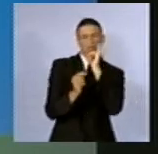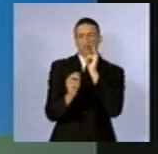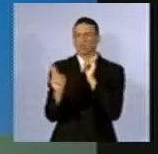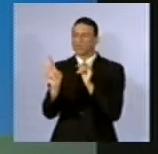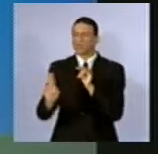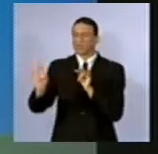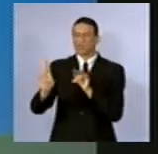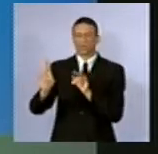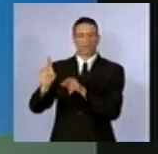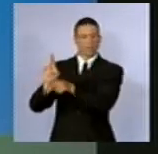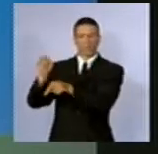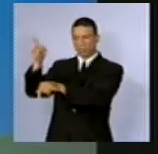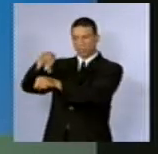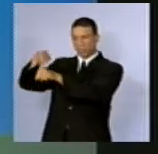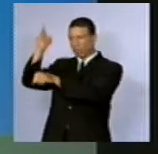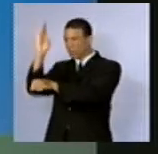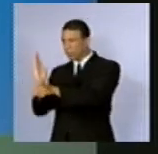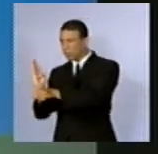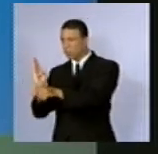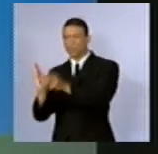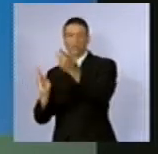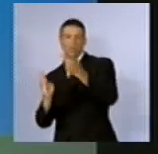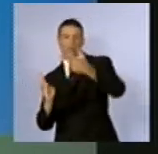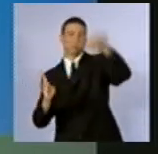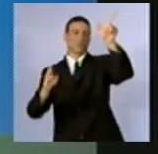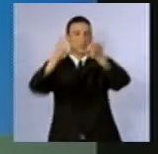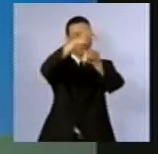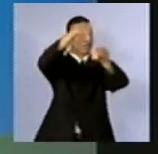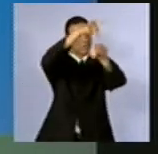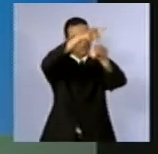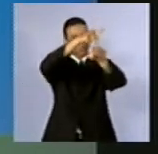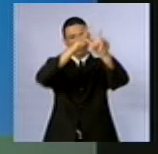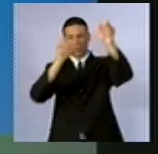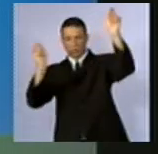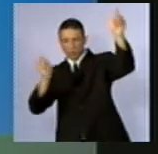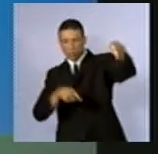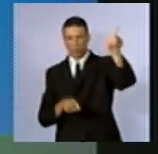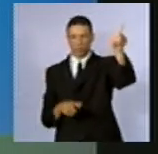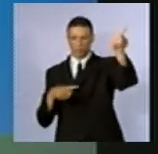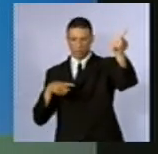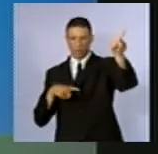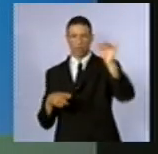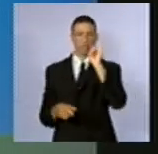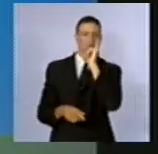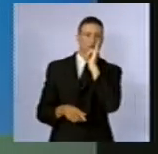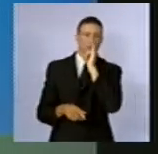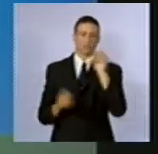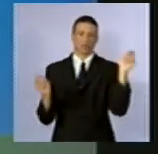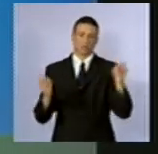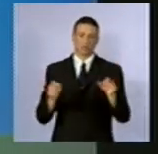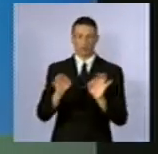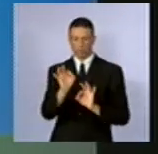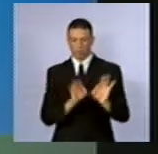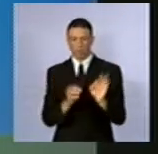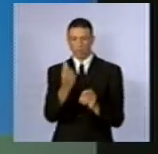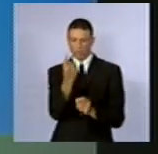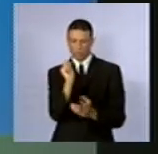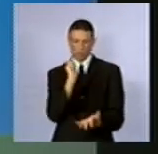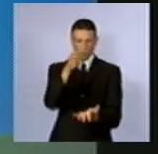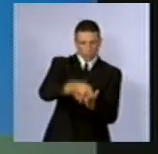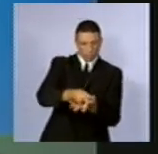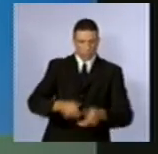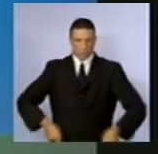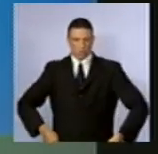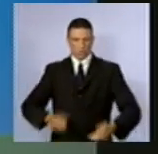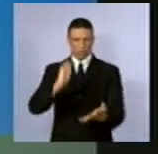não só no Brasil, quanto no exterior, e que eu tenho condições de ter um cronograma de tempo para implantação, eu tenho condição de custear. Então, essas